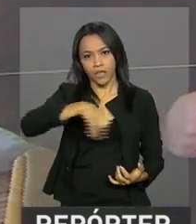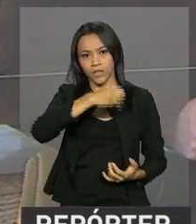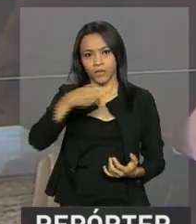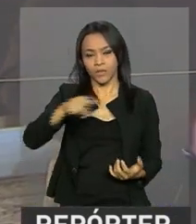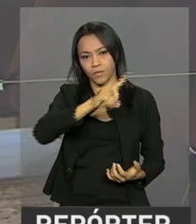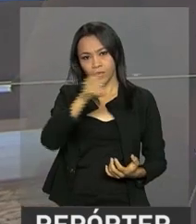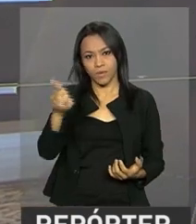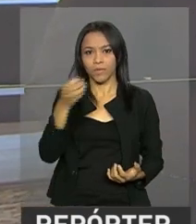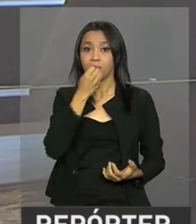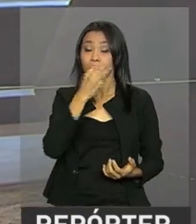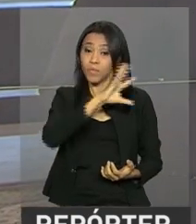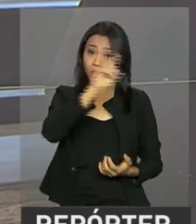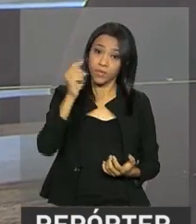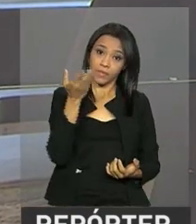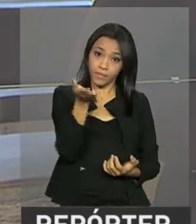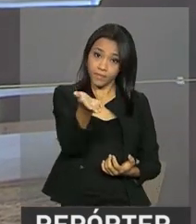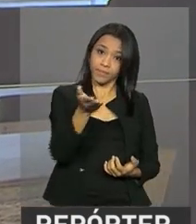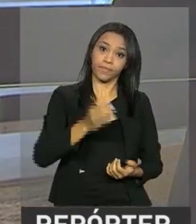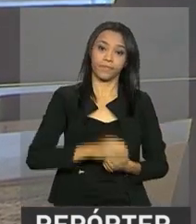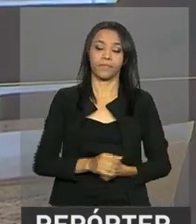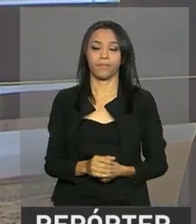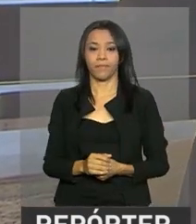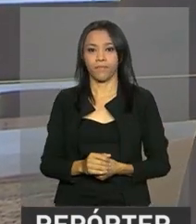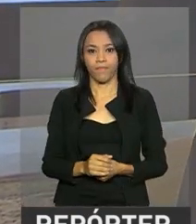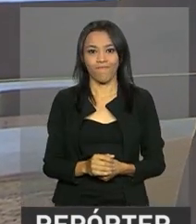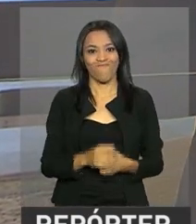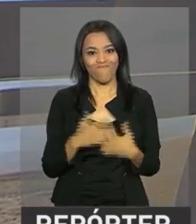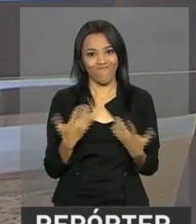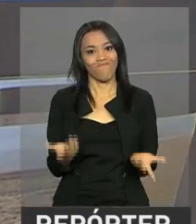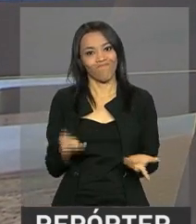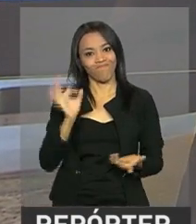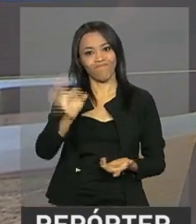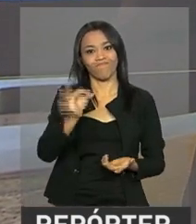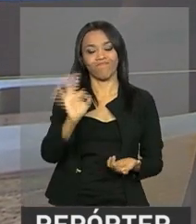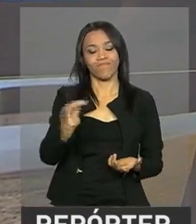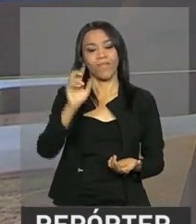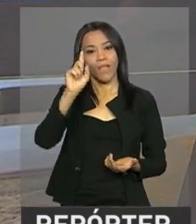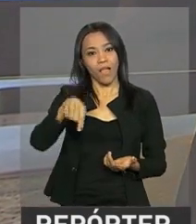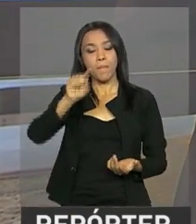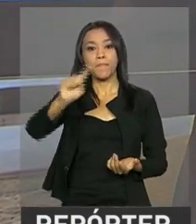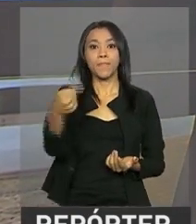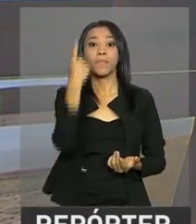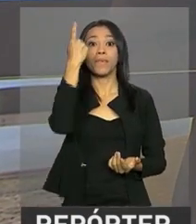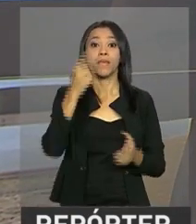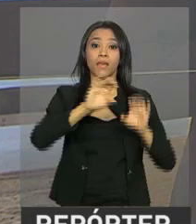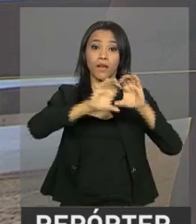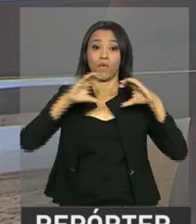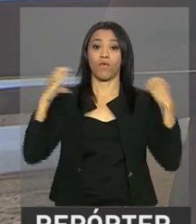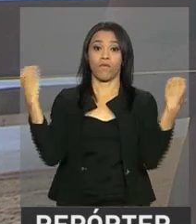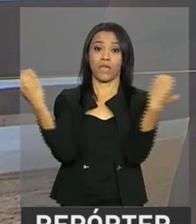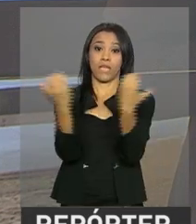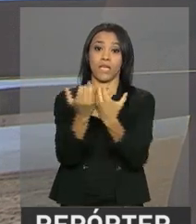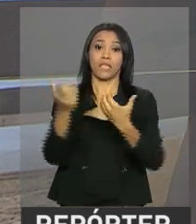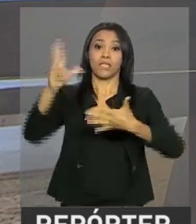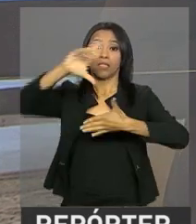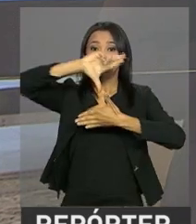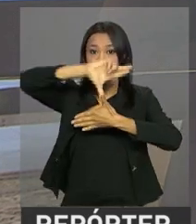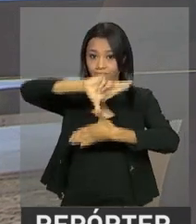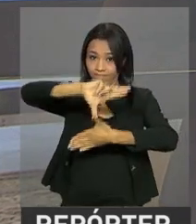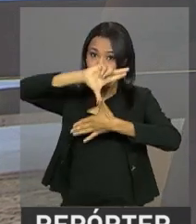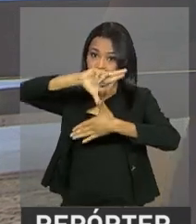Planalto. Oi, João Pedro, bom dia para você. Oi, Renata. Pois é, essa foi a primeira conferência latino-americana